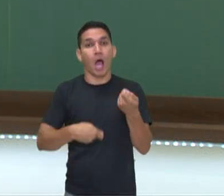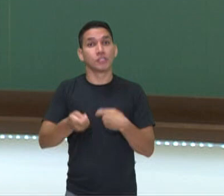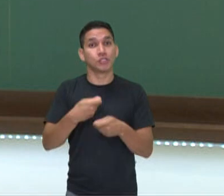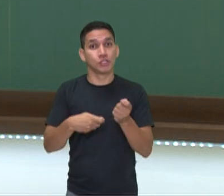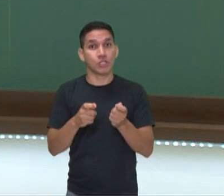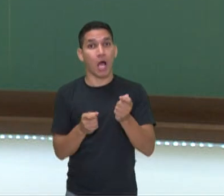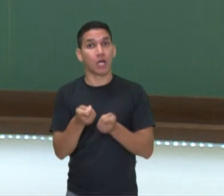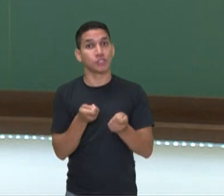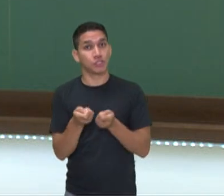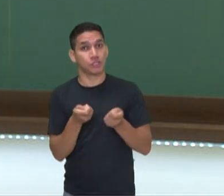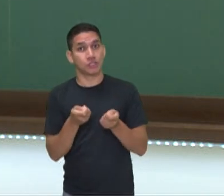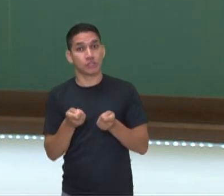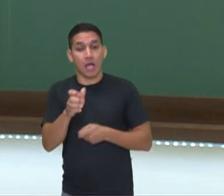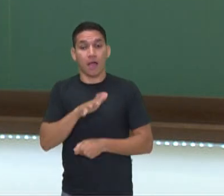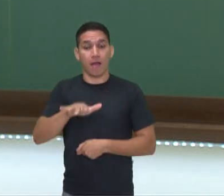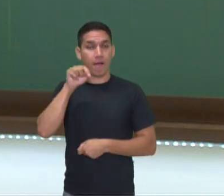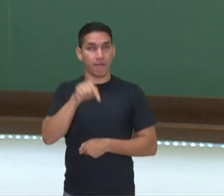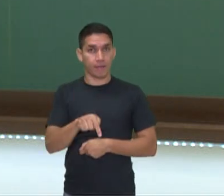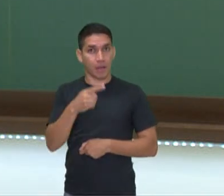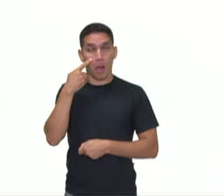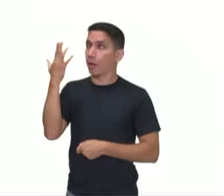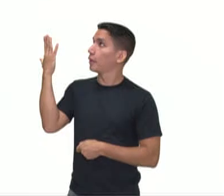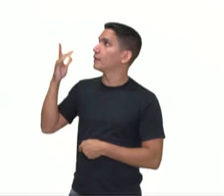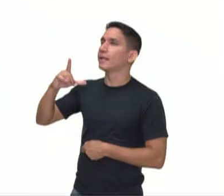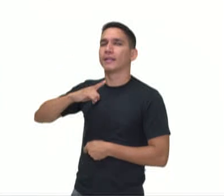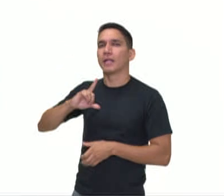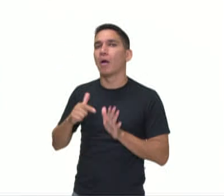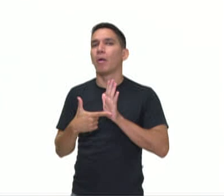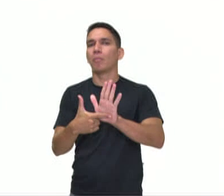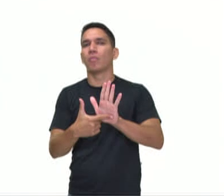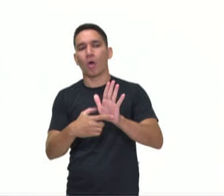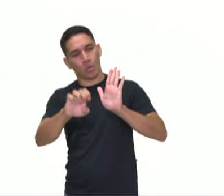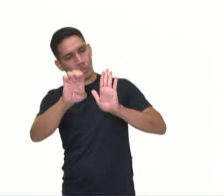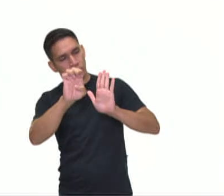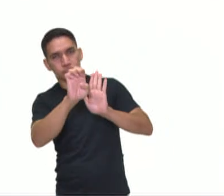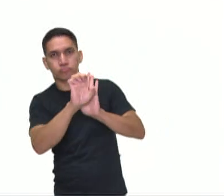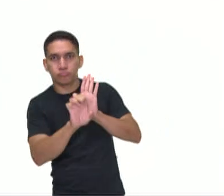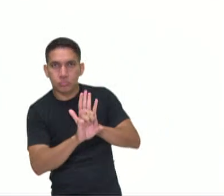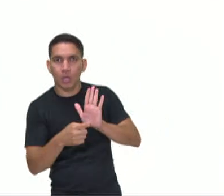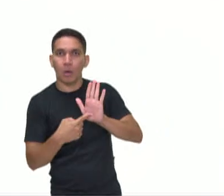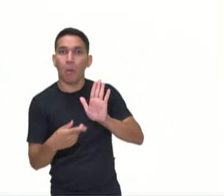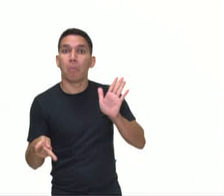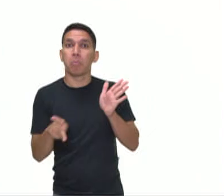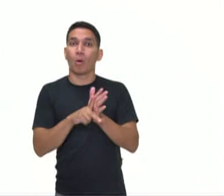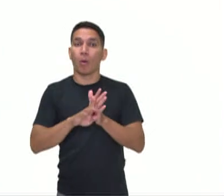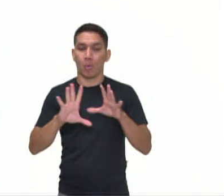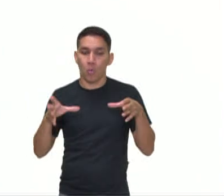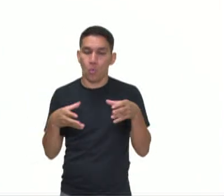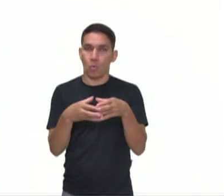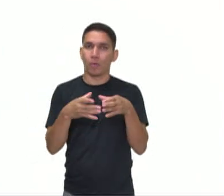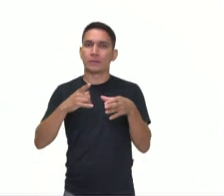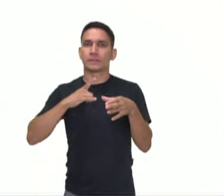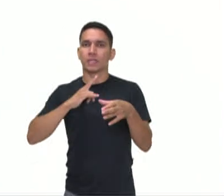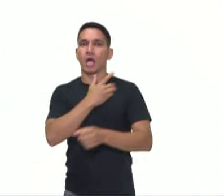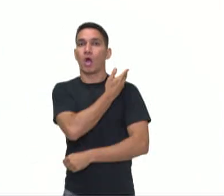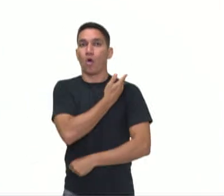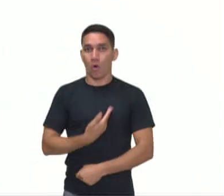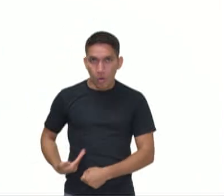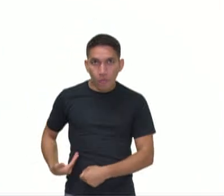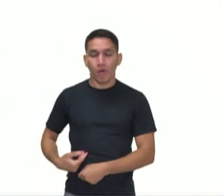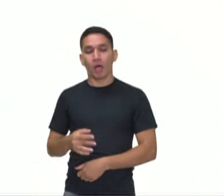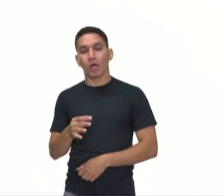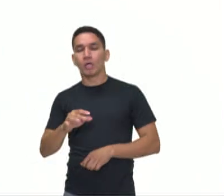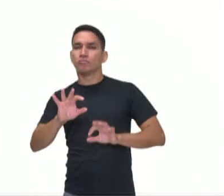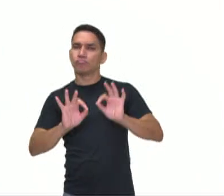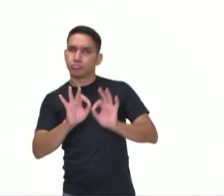território, conforme você pode ver aqui, e apresenta um estatuto corporativo próprio e também governo e jurisdição.